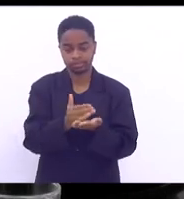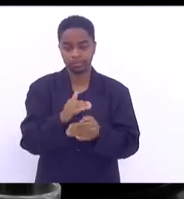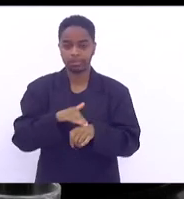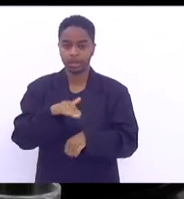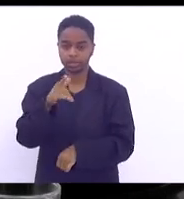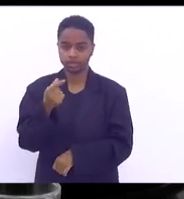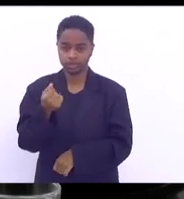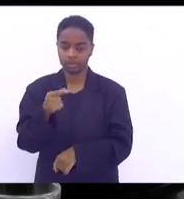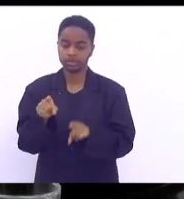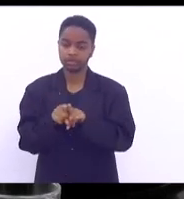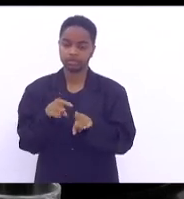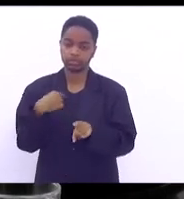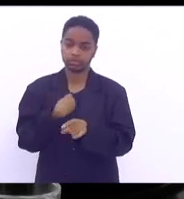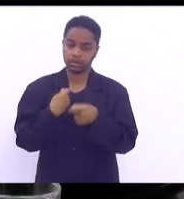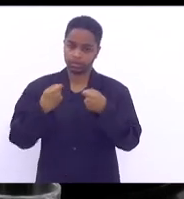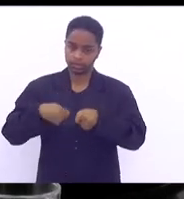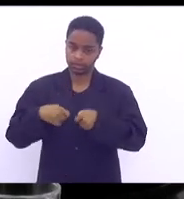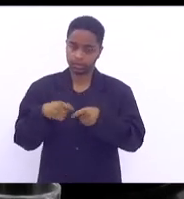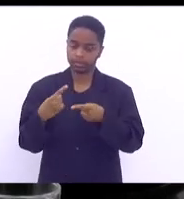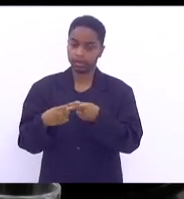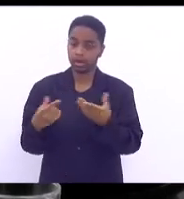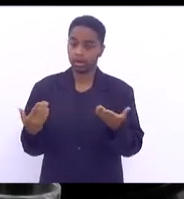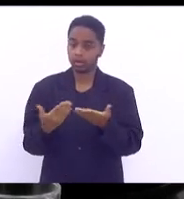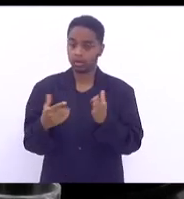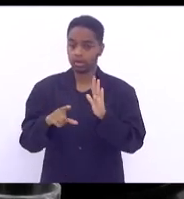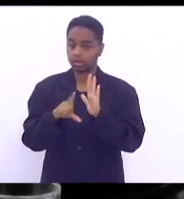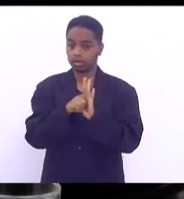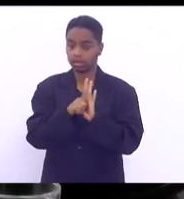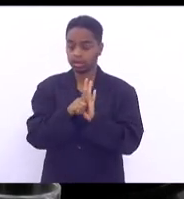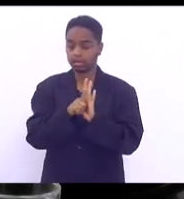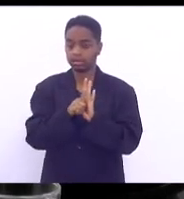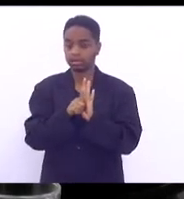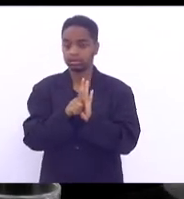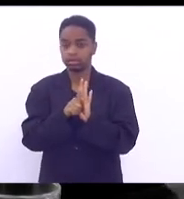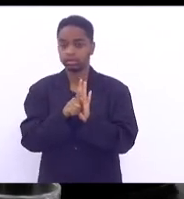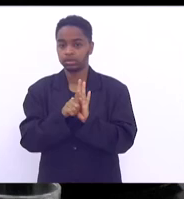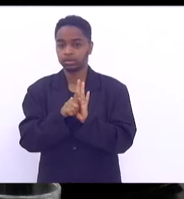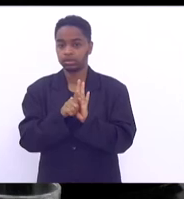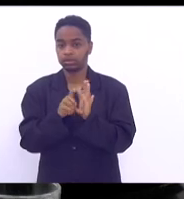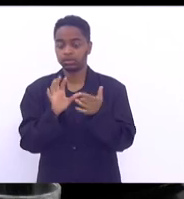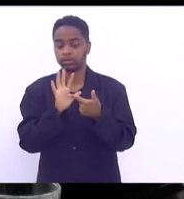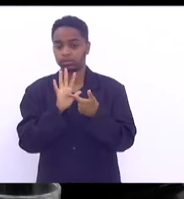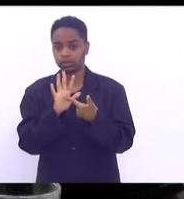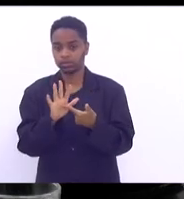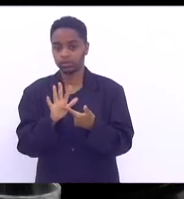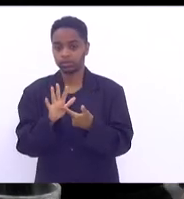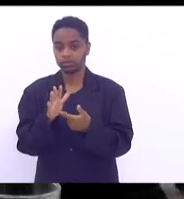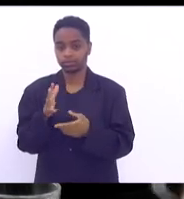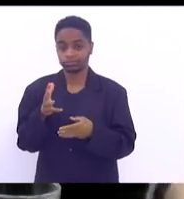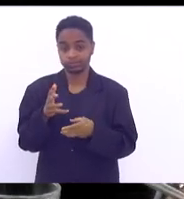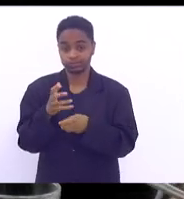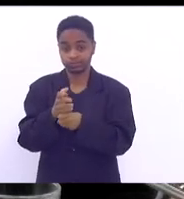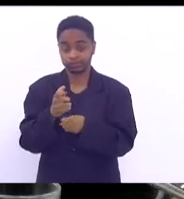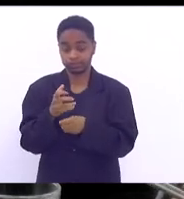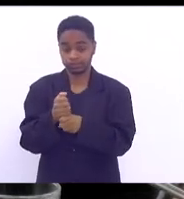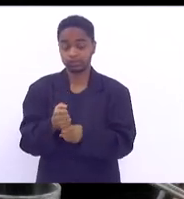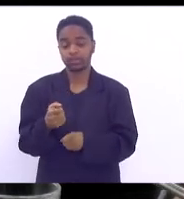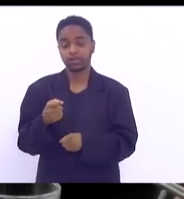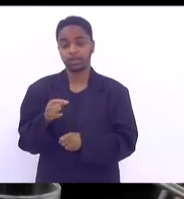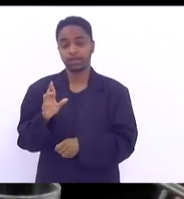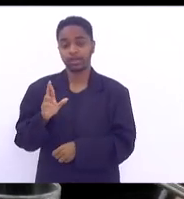precisando. Atualmente, a legislação dispõe que o contador representante vai